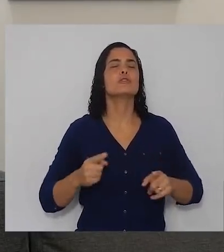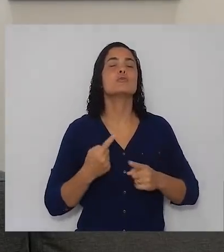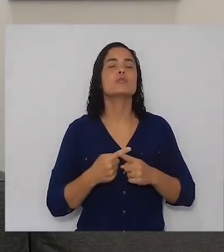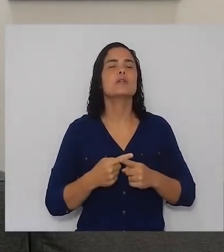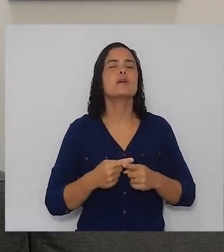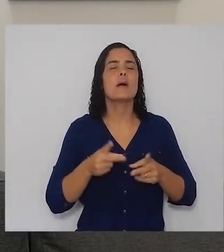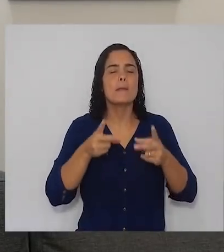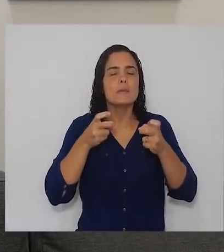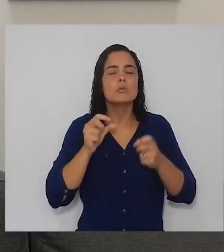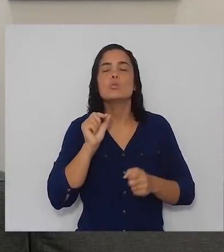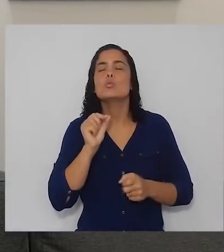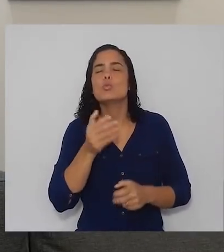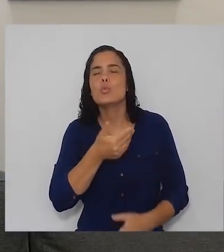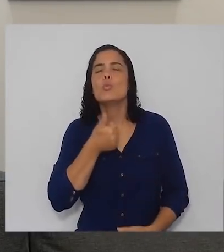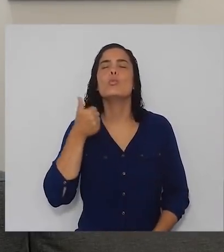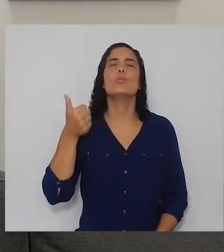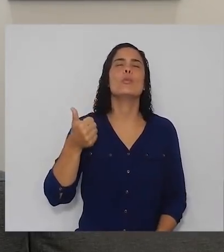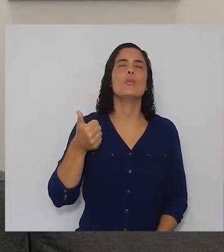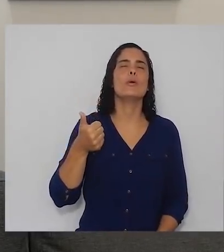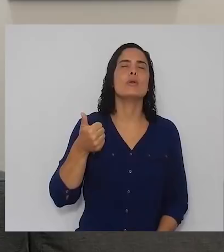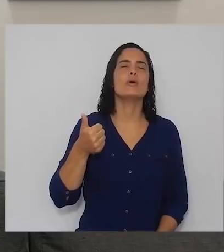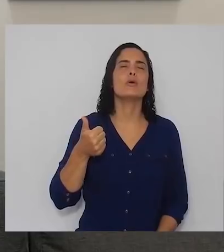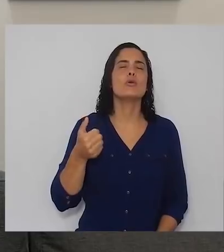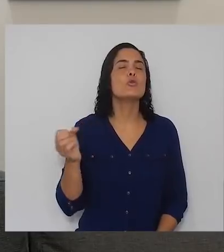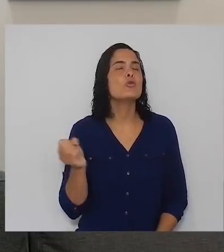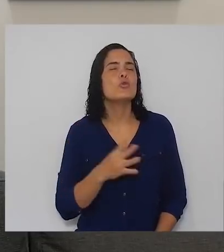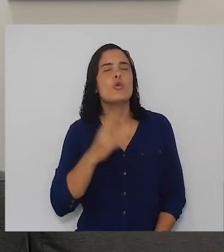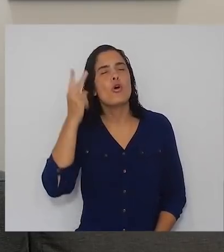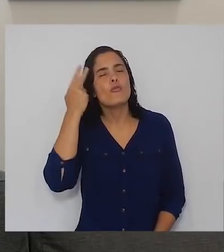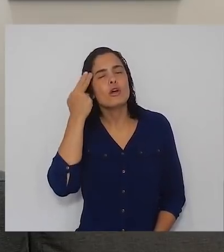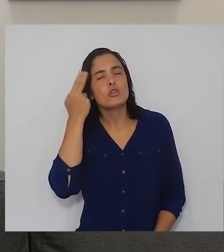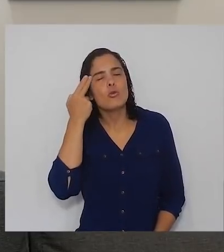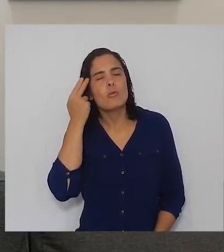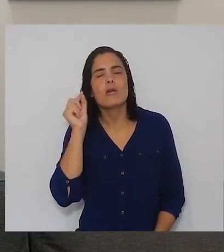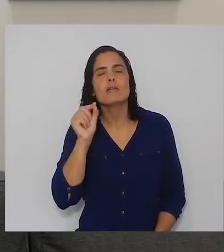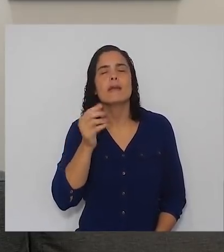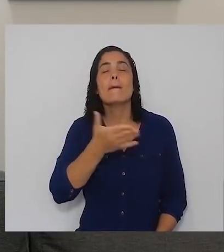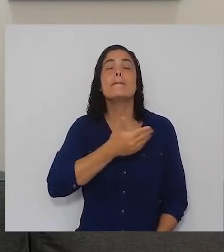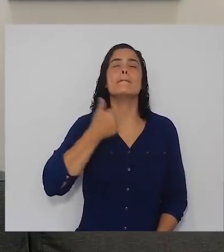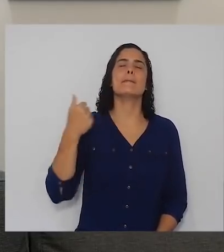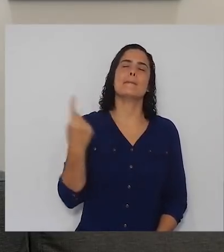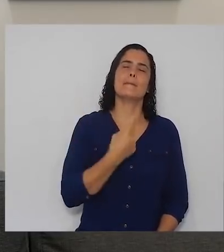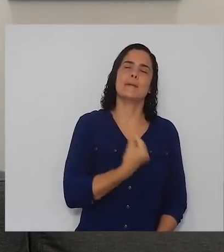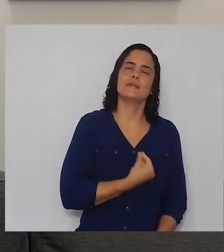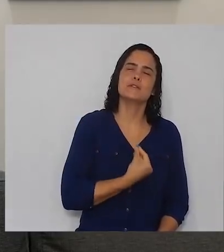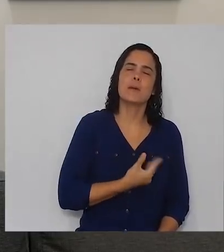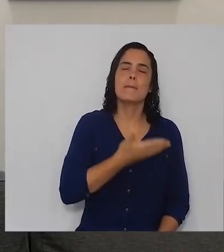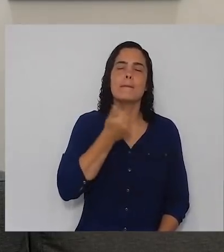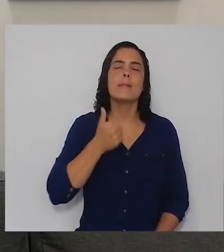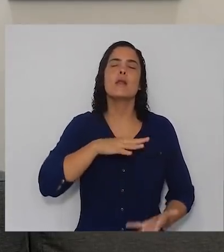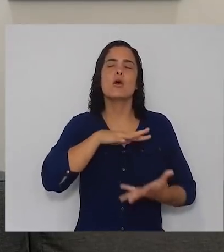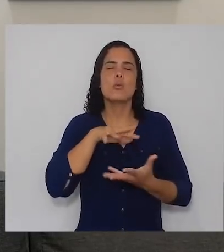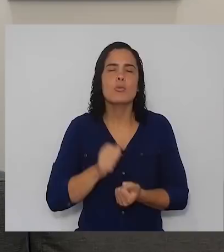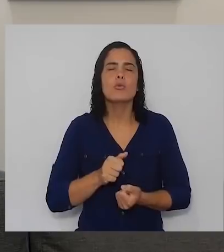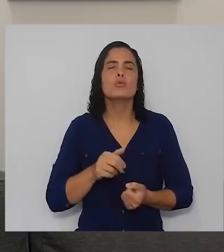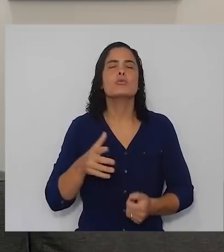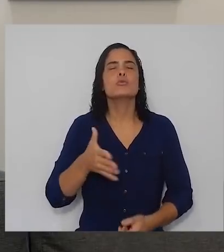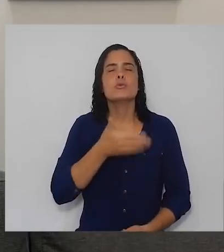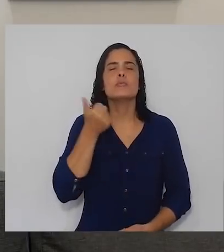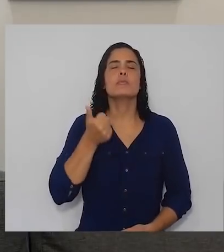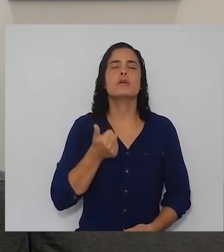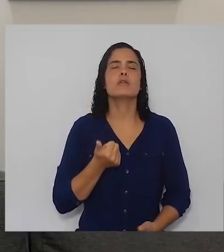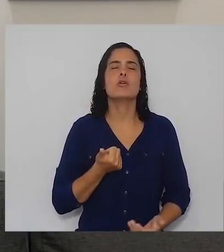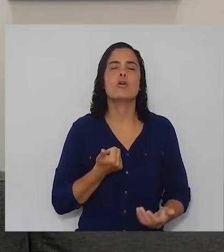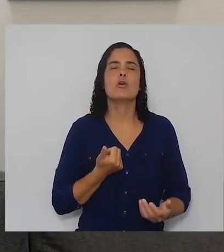tornem diferentes, porque nós saberemos o que é melhor e que o nosso novo normal seja sermos melhores para Ti,